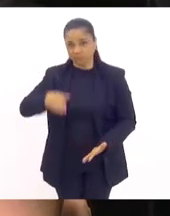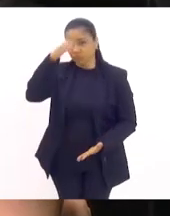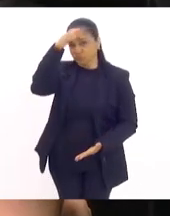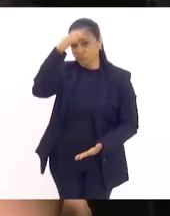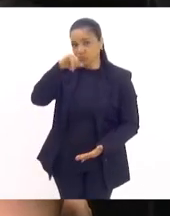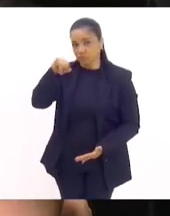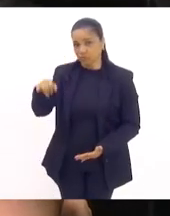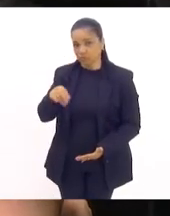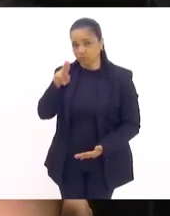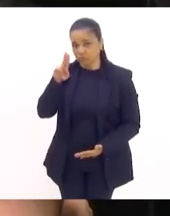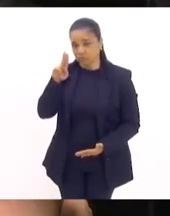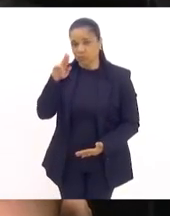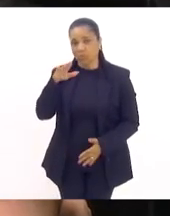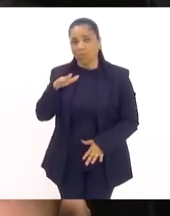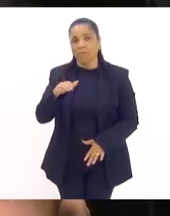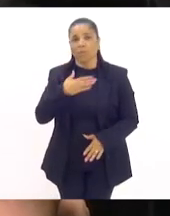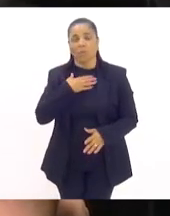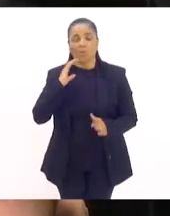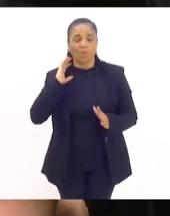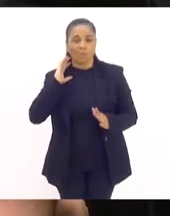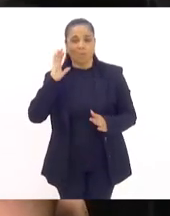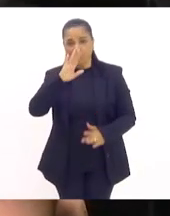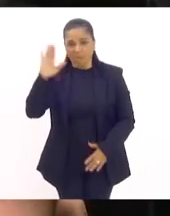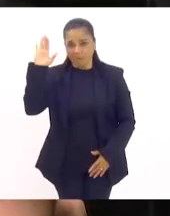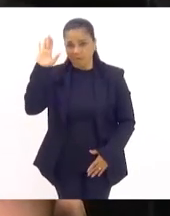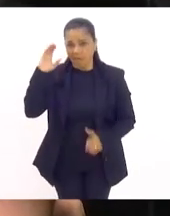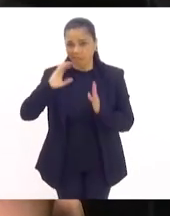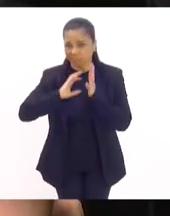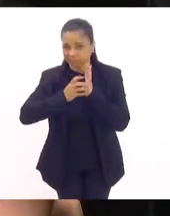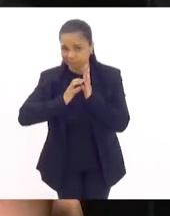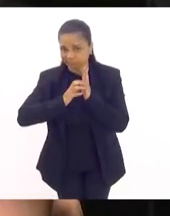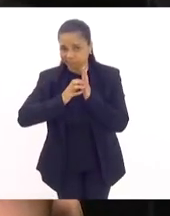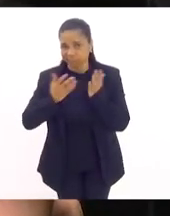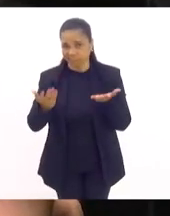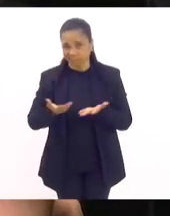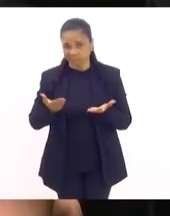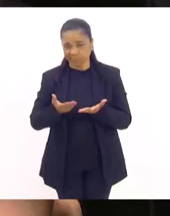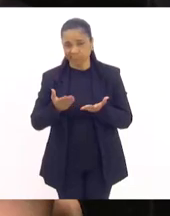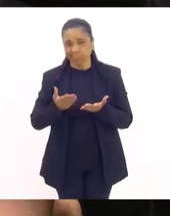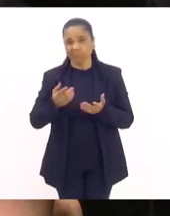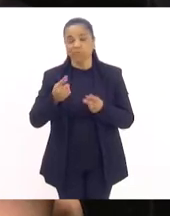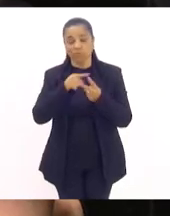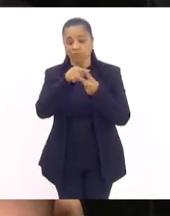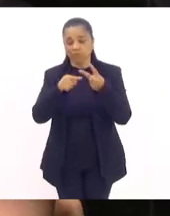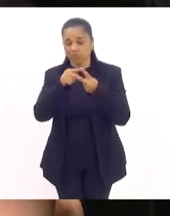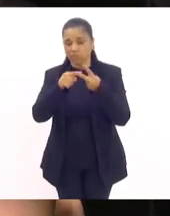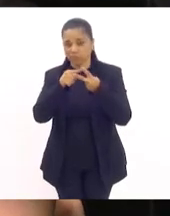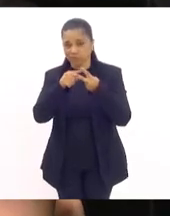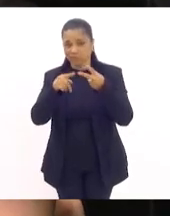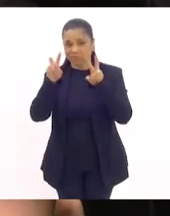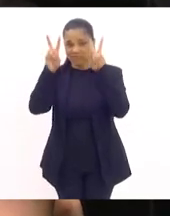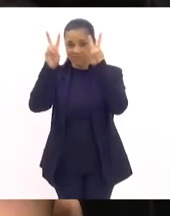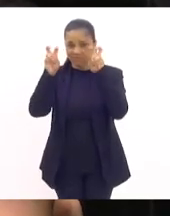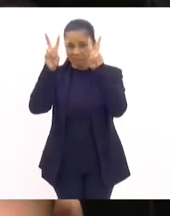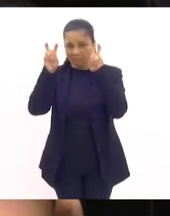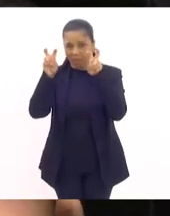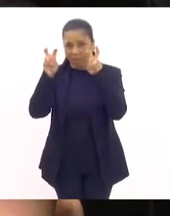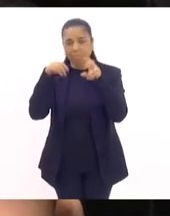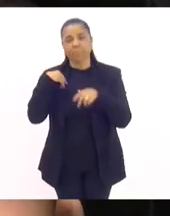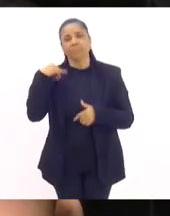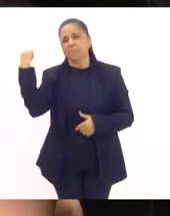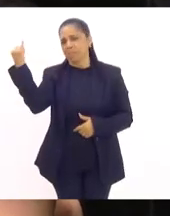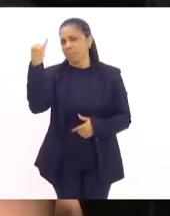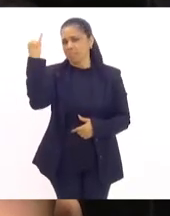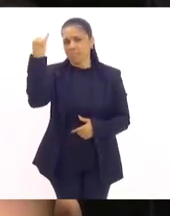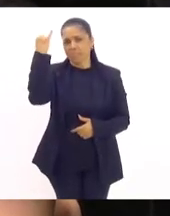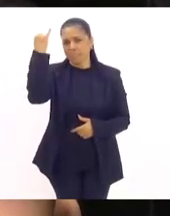mandato estará nesses dois temas, dando uma centralidade importante, tanto na